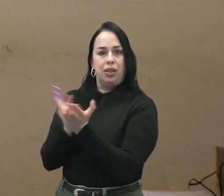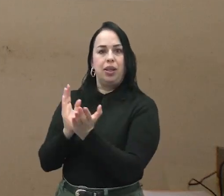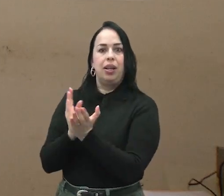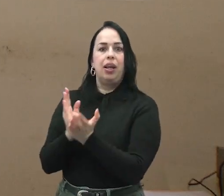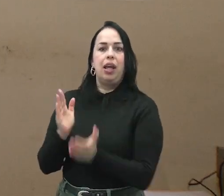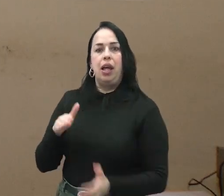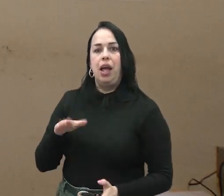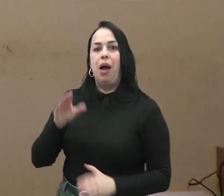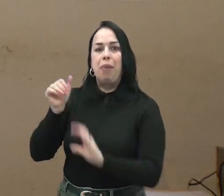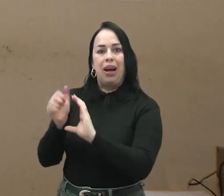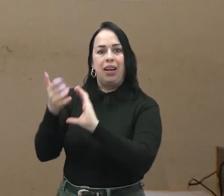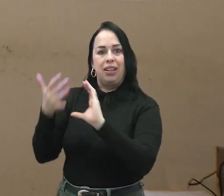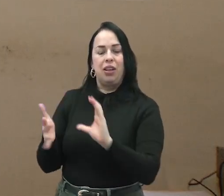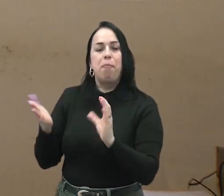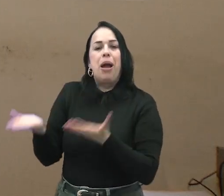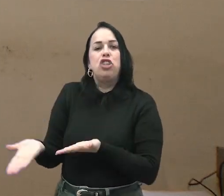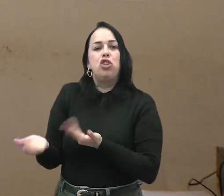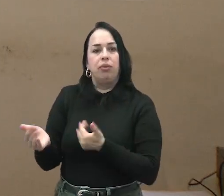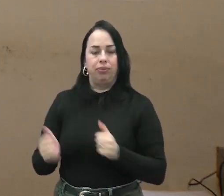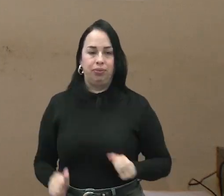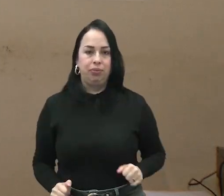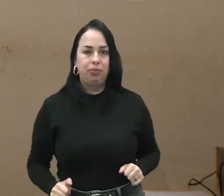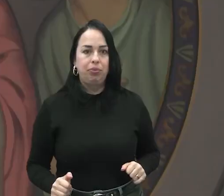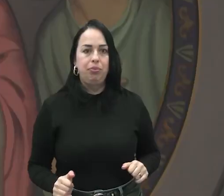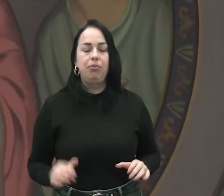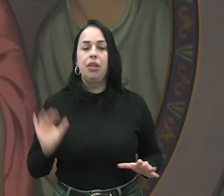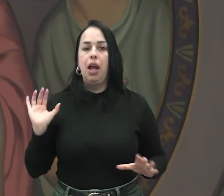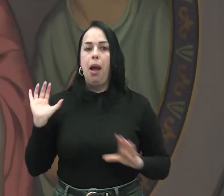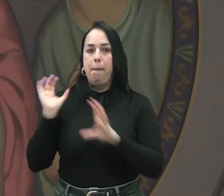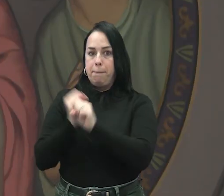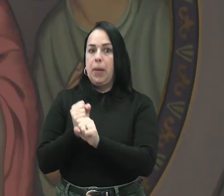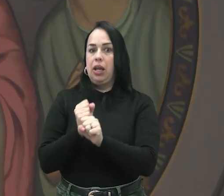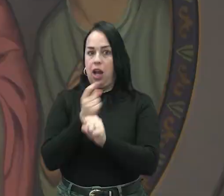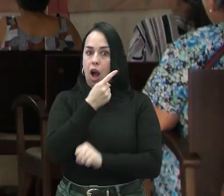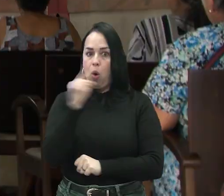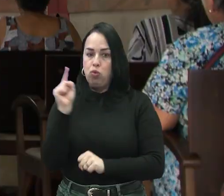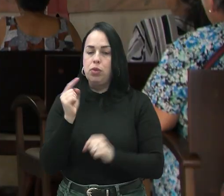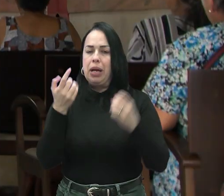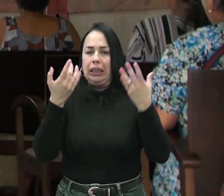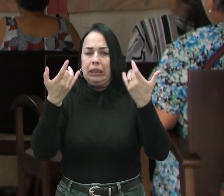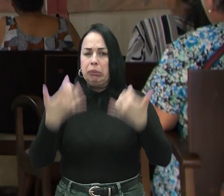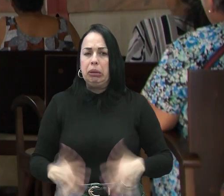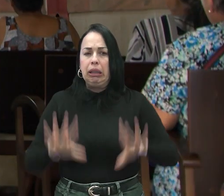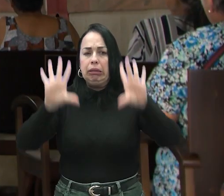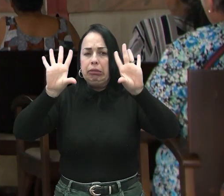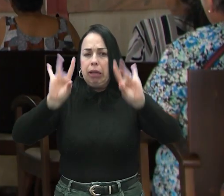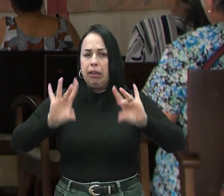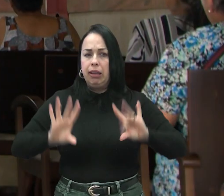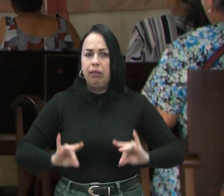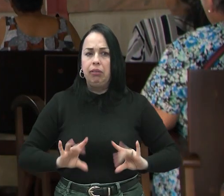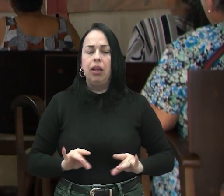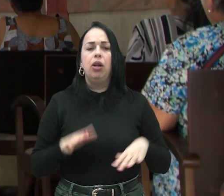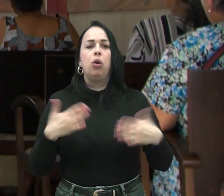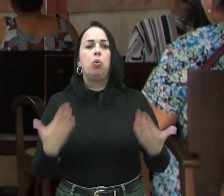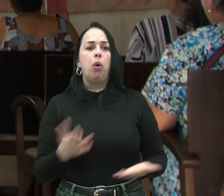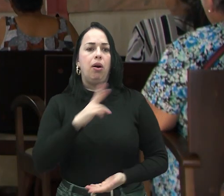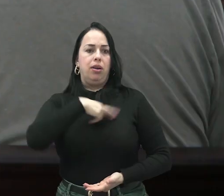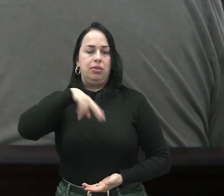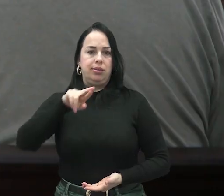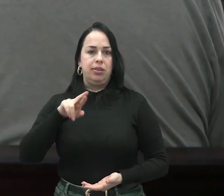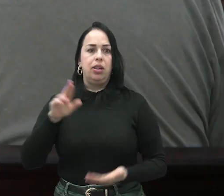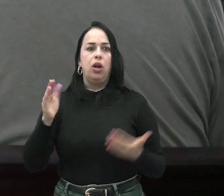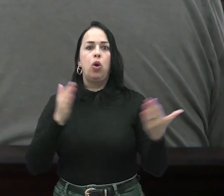população evangélica, por exemplo, tem uma característica de ser mais jovem. O último censo traz um retrato detalhado das escolhas religiosas feitas no